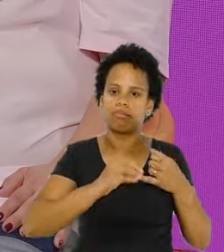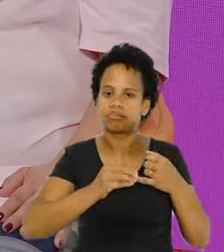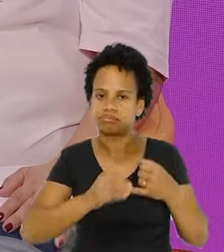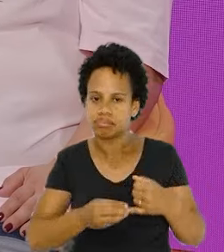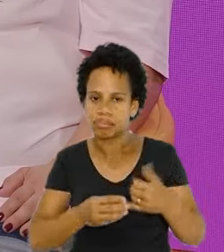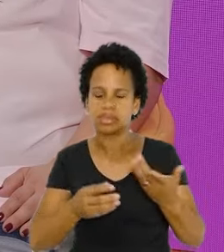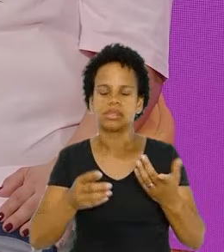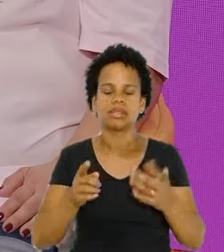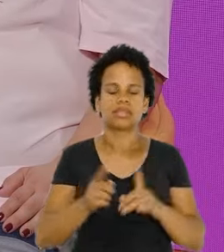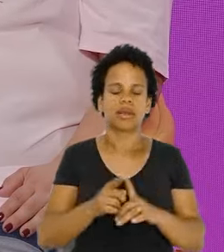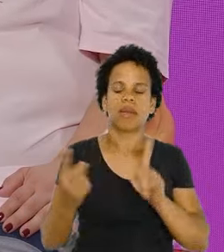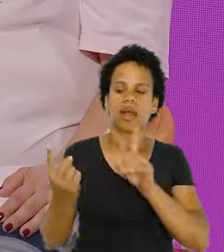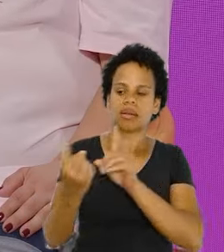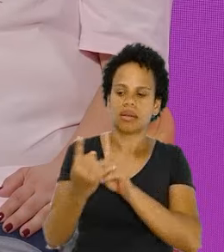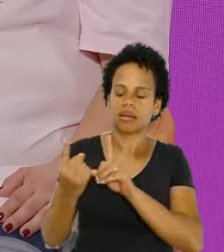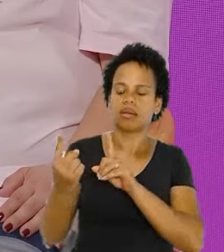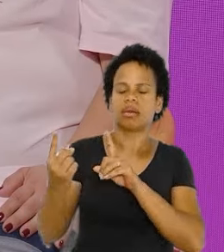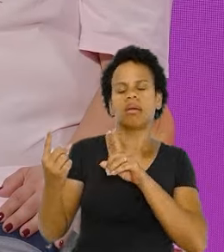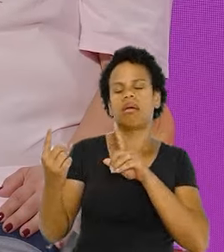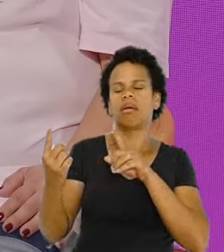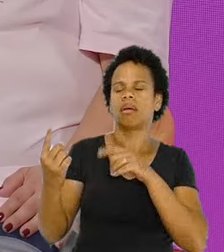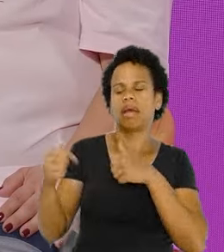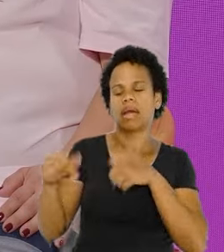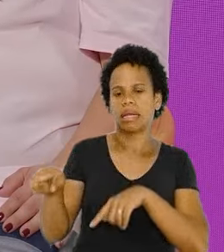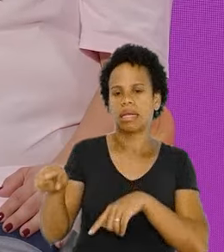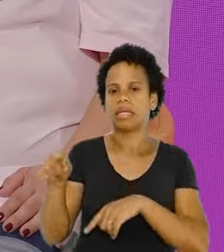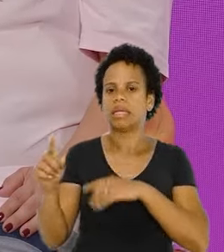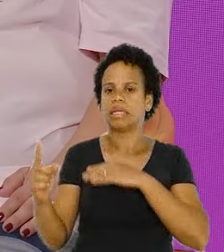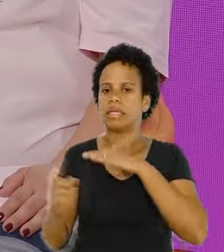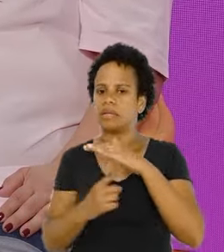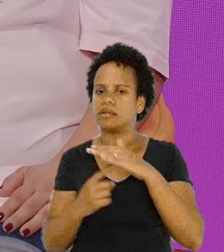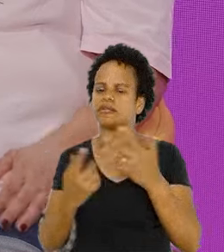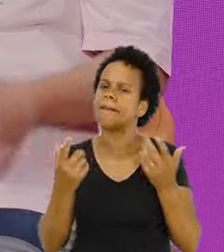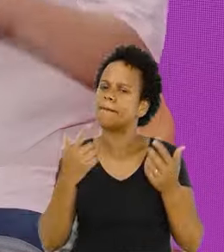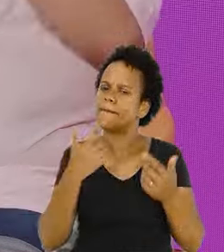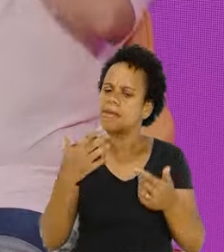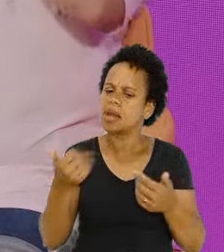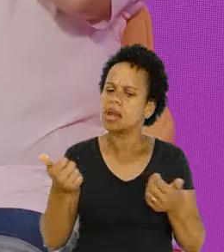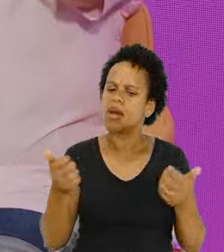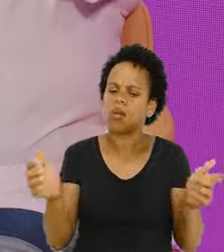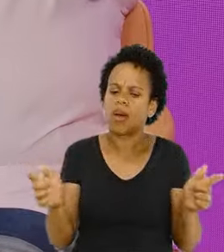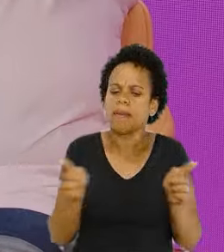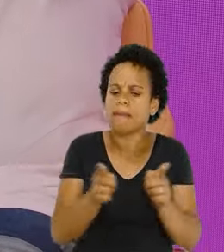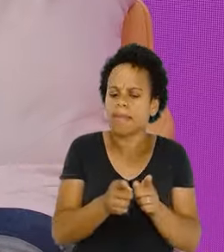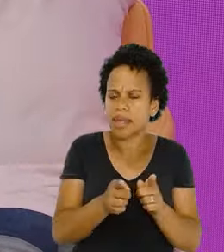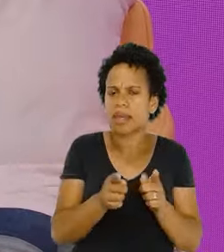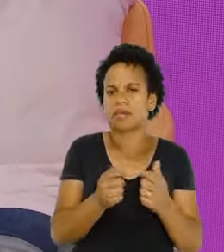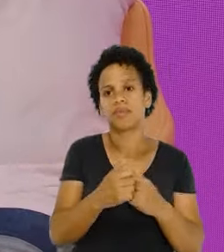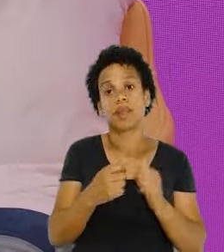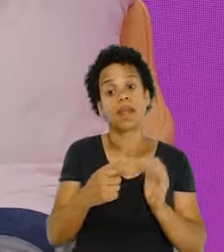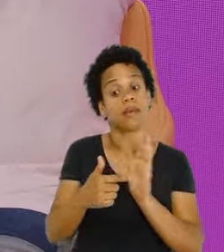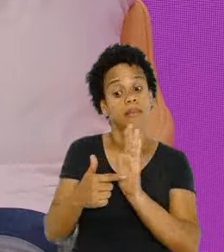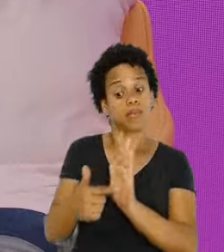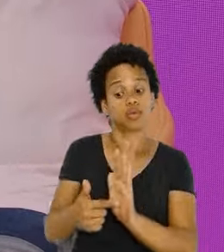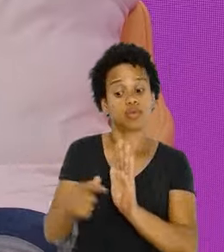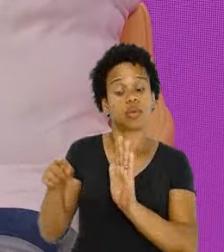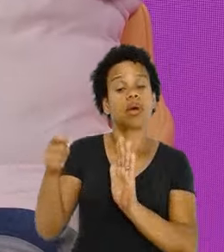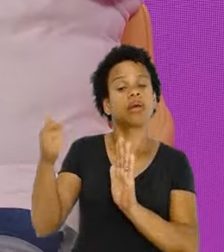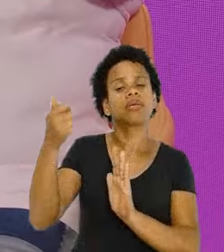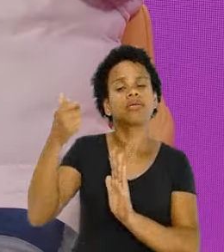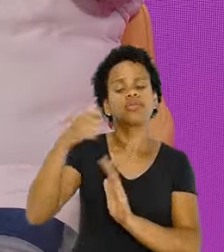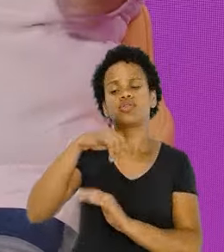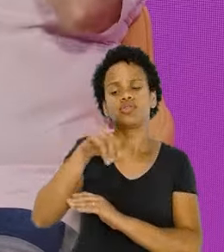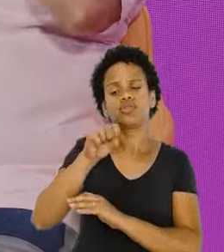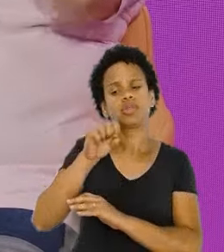atender seu cliente você precisa de uma coisa menor né e começou com com as palavras dela a mostrar pra Jéssica que